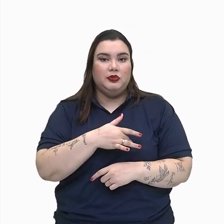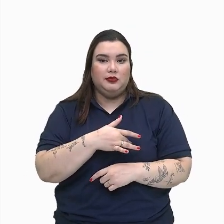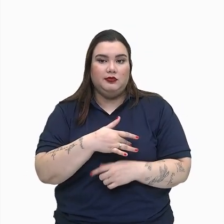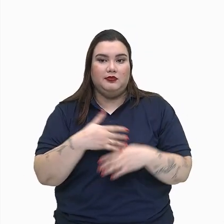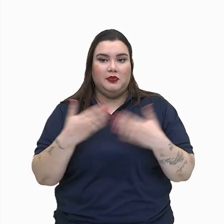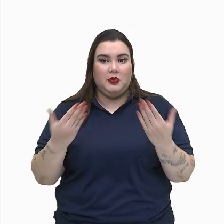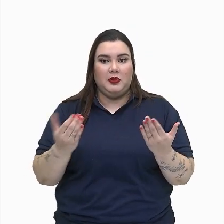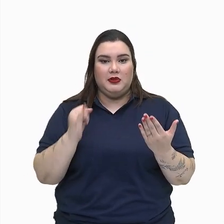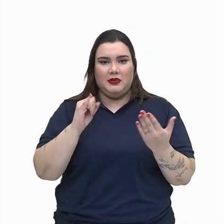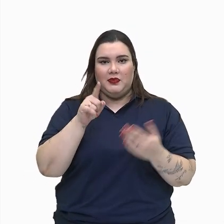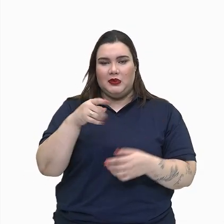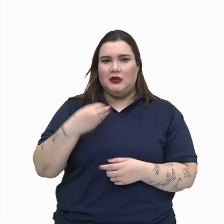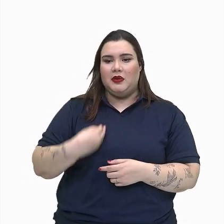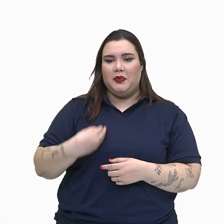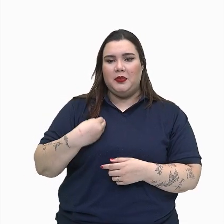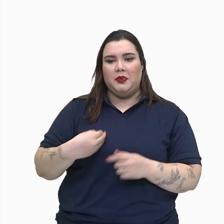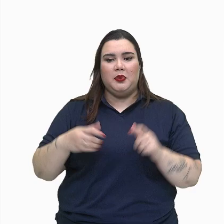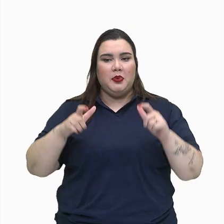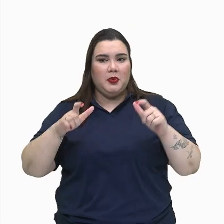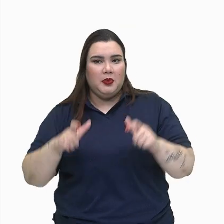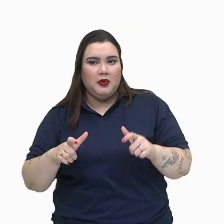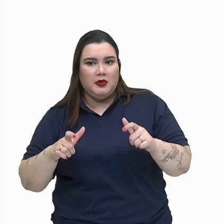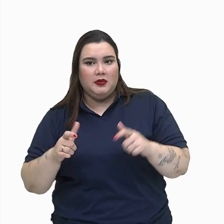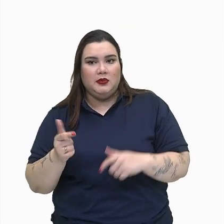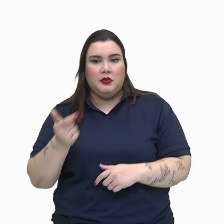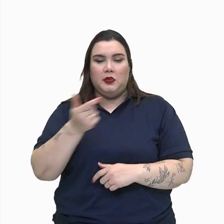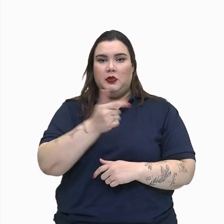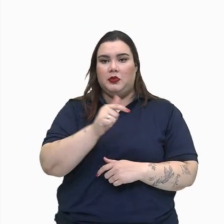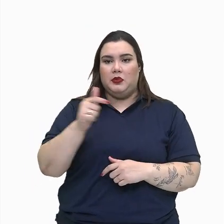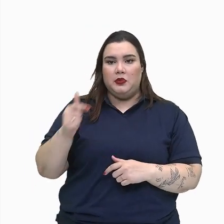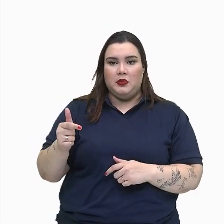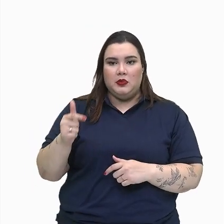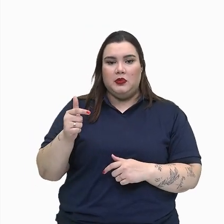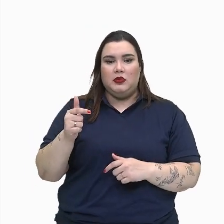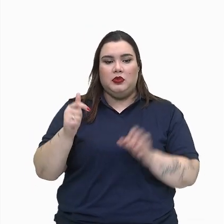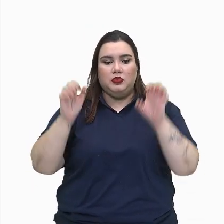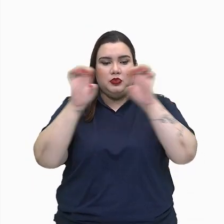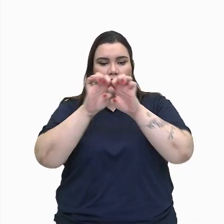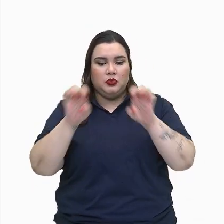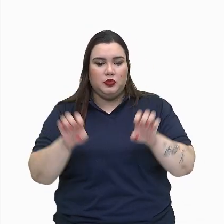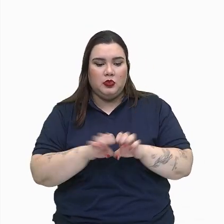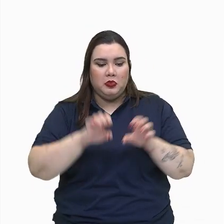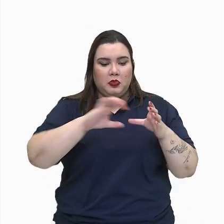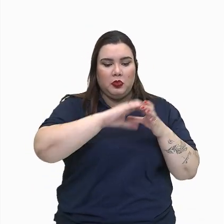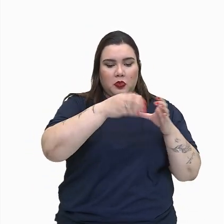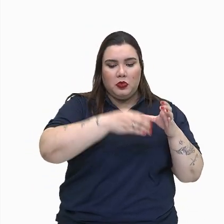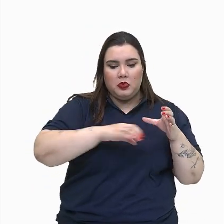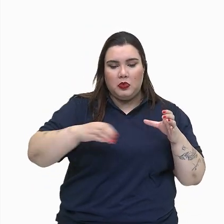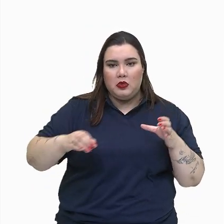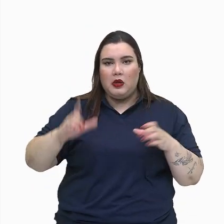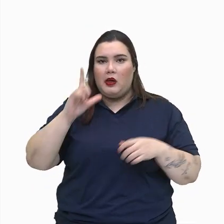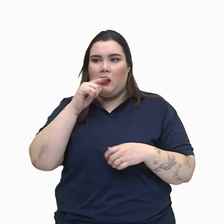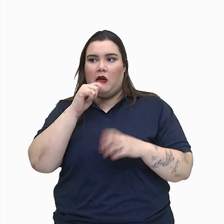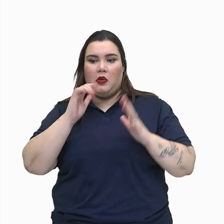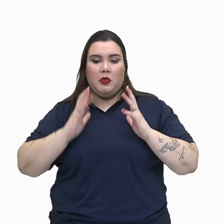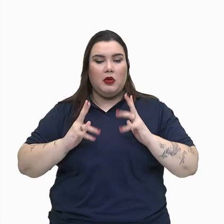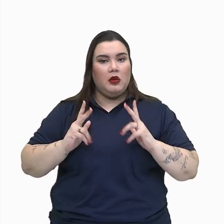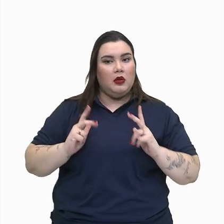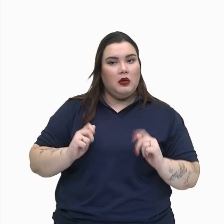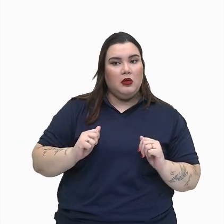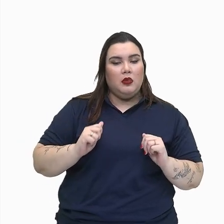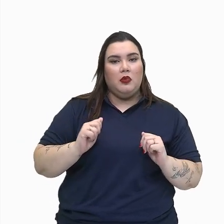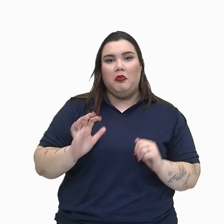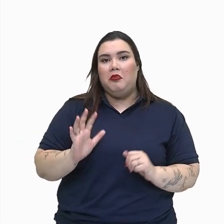você vive num local onde você não tem a mínima estrutura de saneamento básico, de água potável, o que